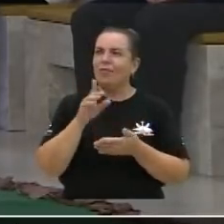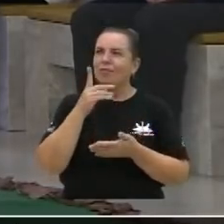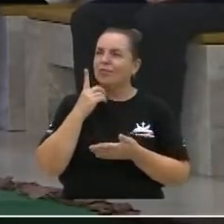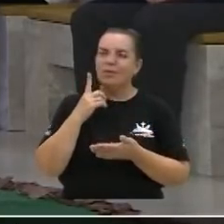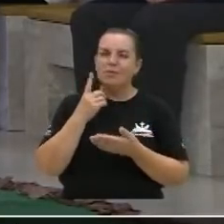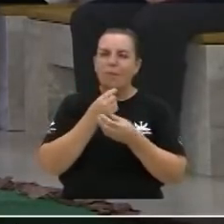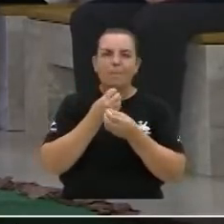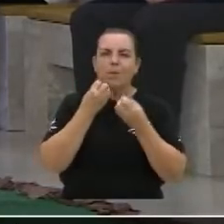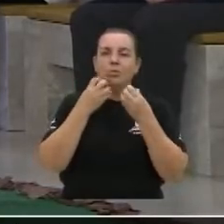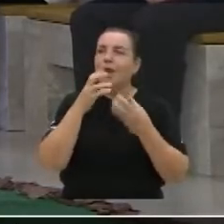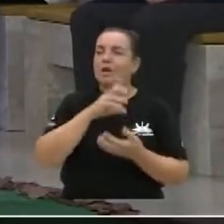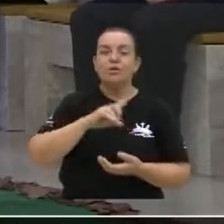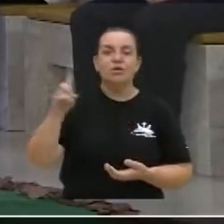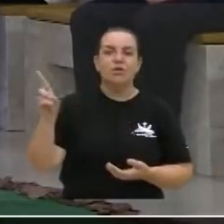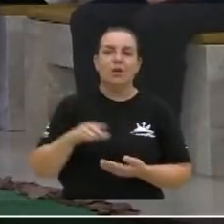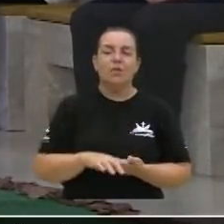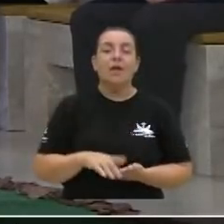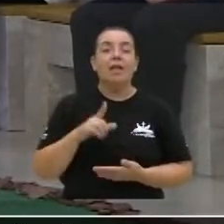Senhor,